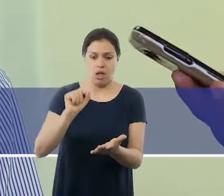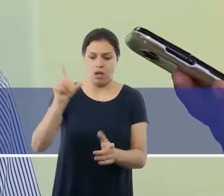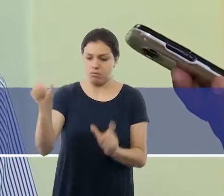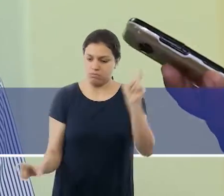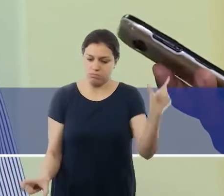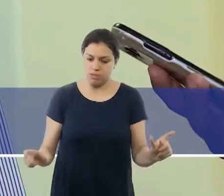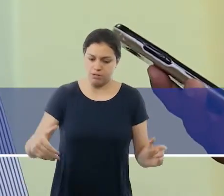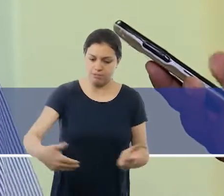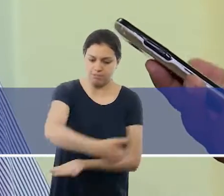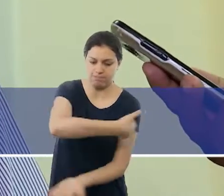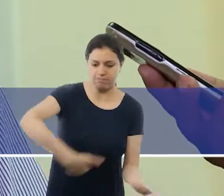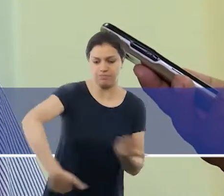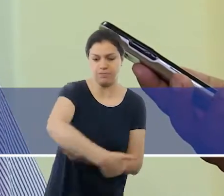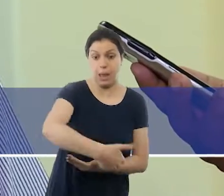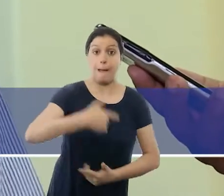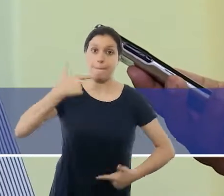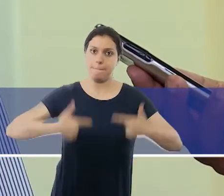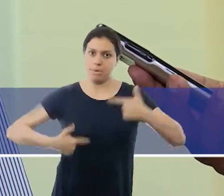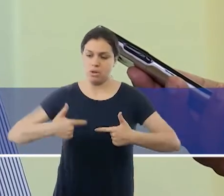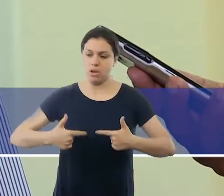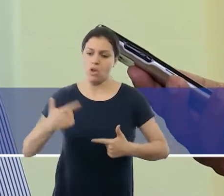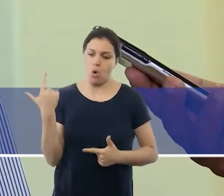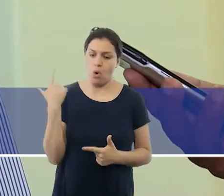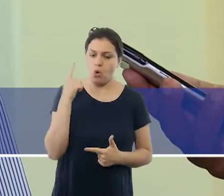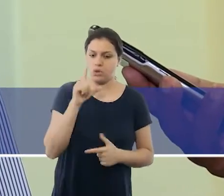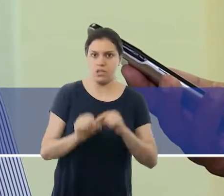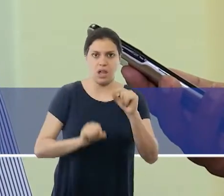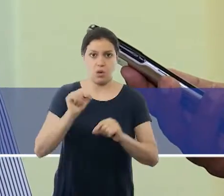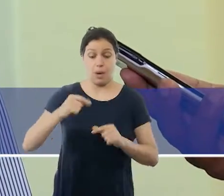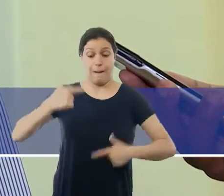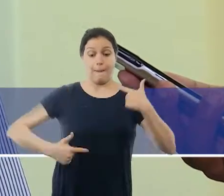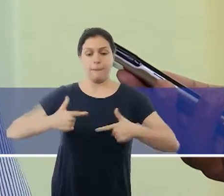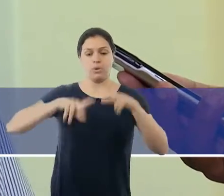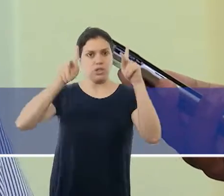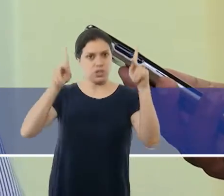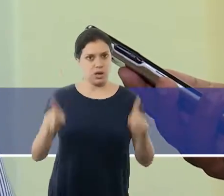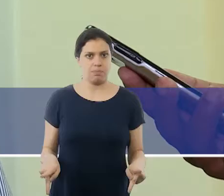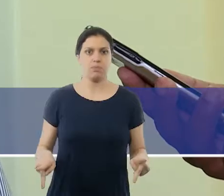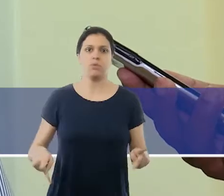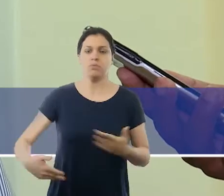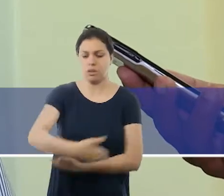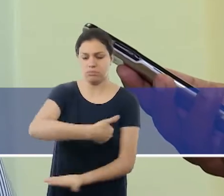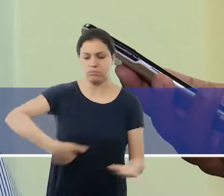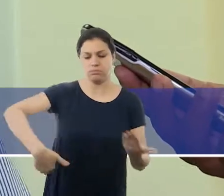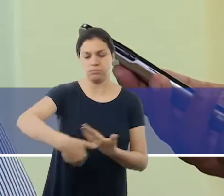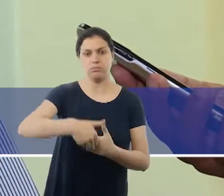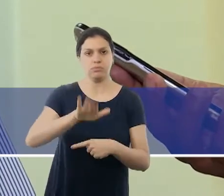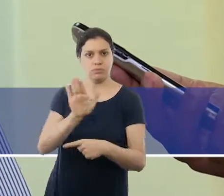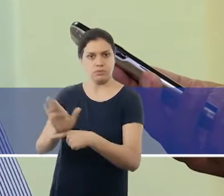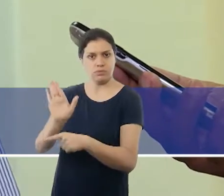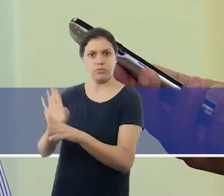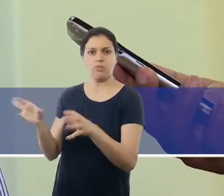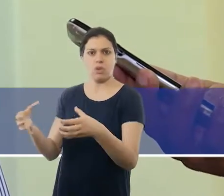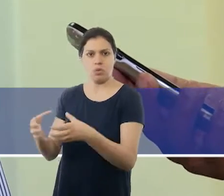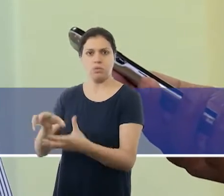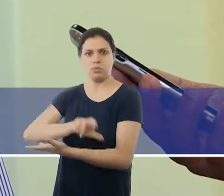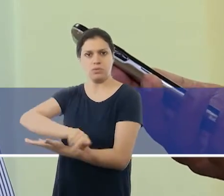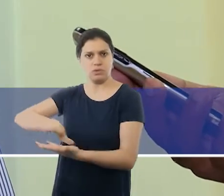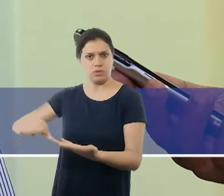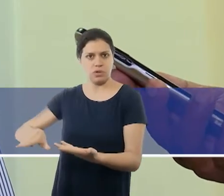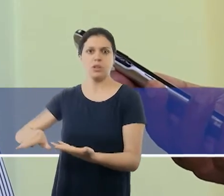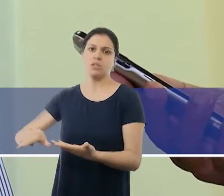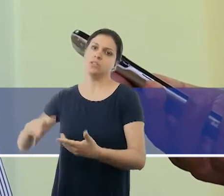fazemos exatamente isso, aproximar as partes, fazer a parte política para que aconteça políticas públicas que possam viabilizar